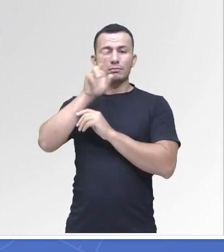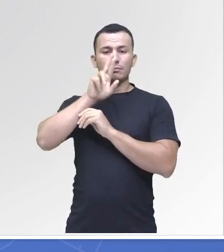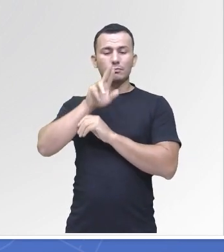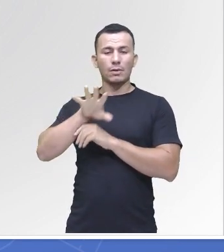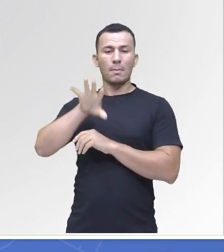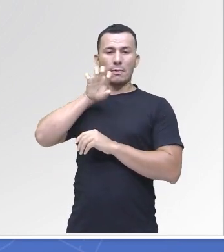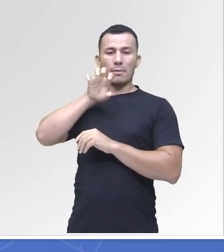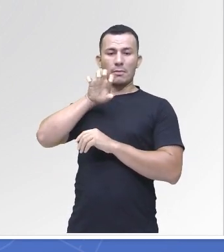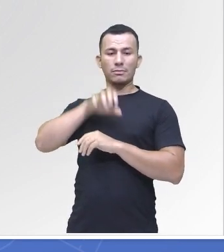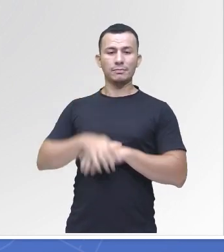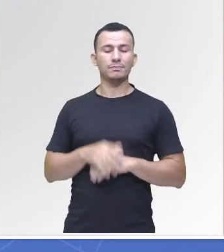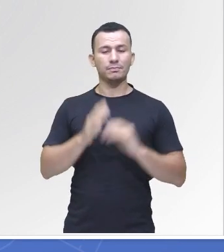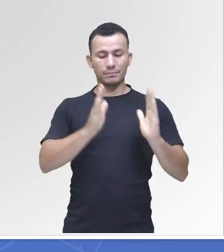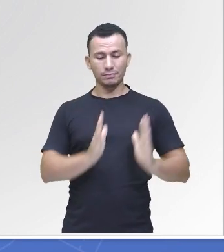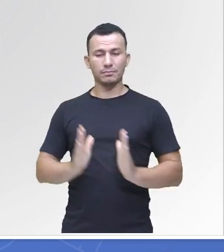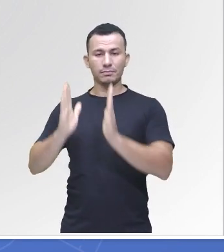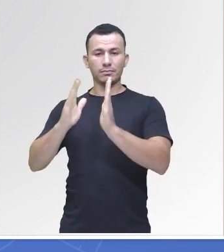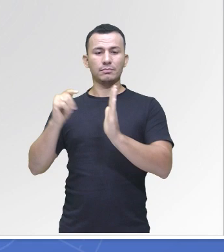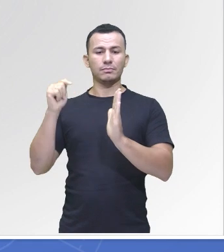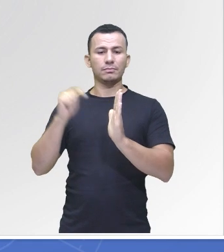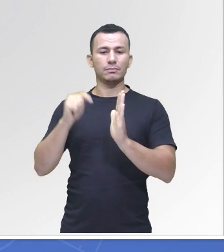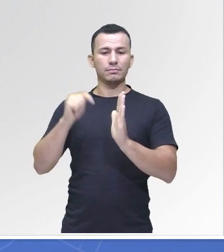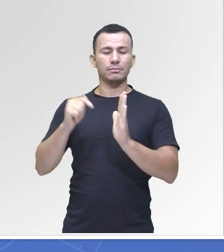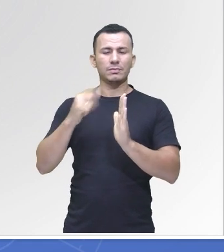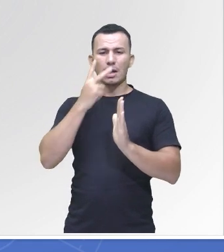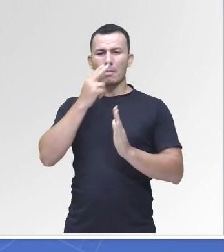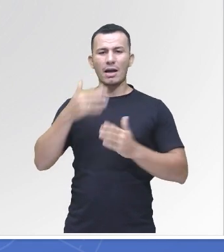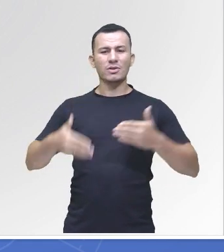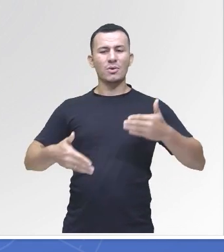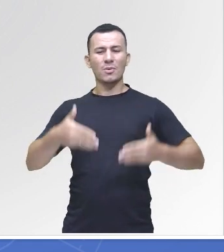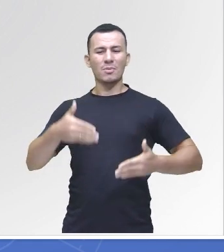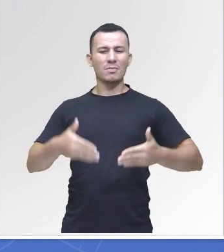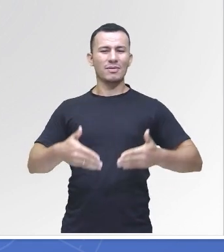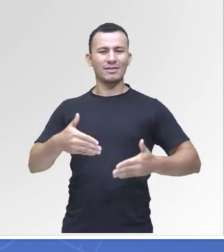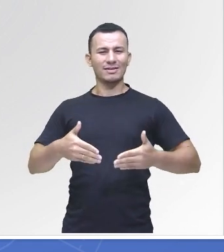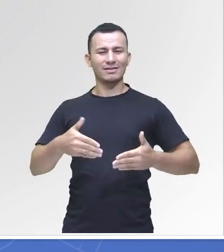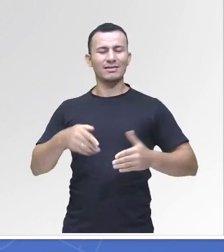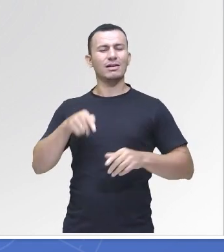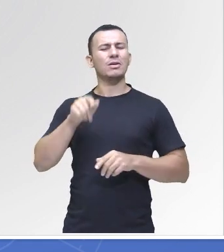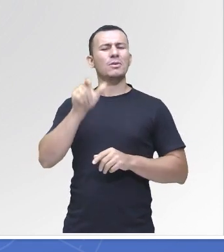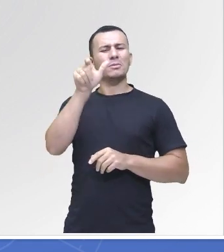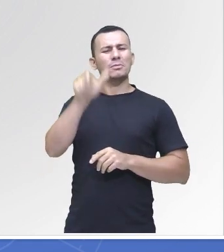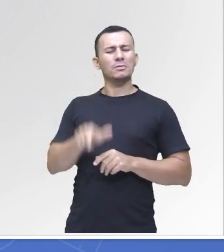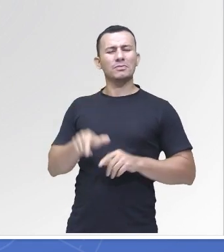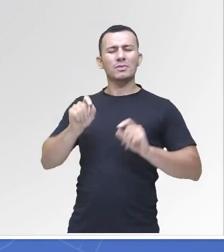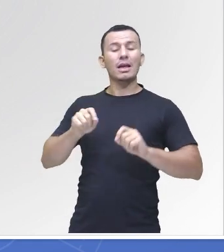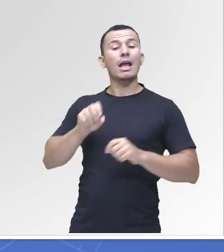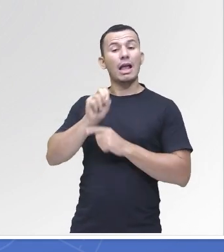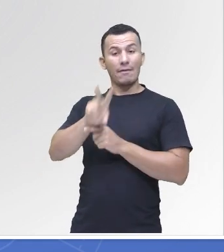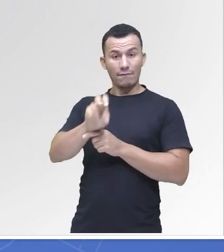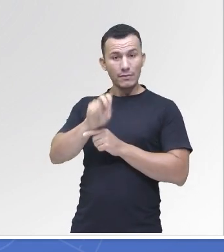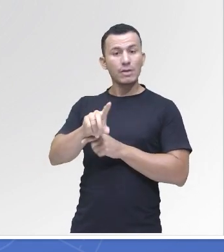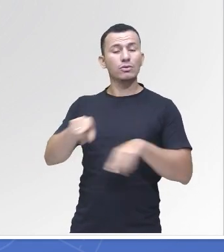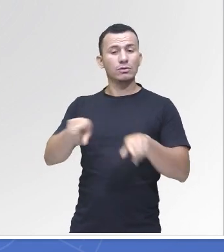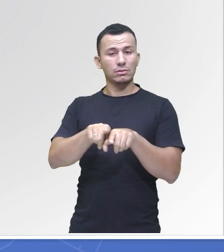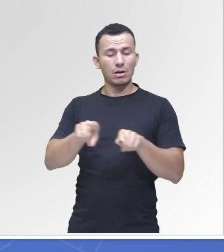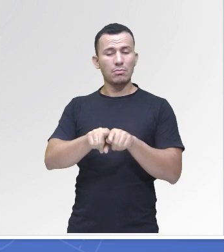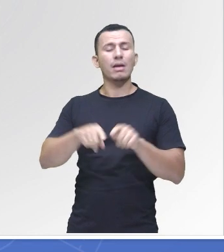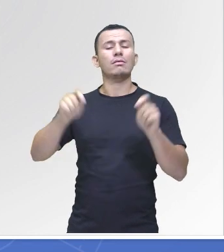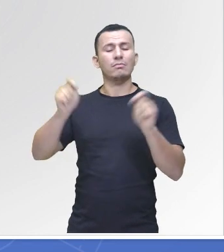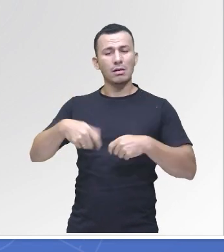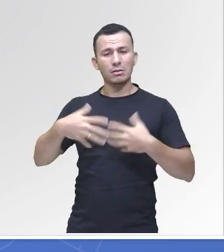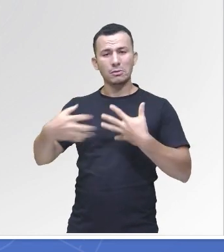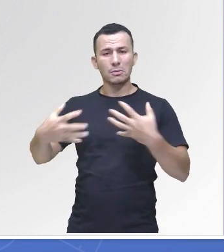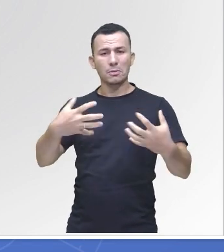um bacteriófago, né, ele parece um robozinho, mas esse bacteriófago é um vírus que vai